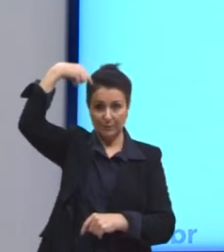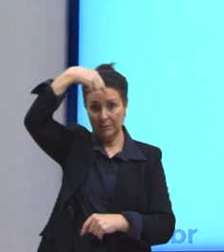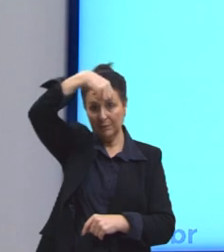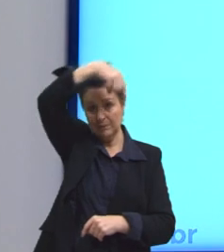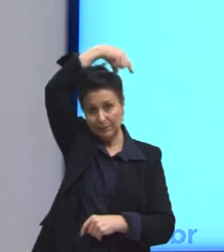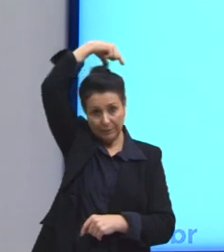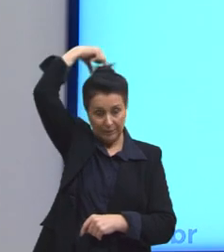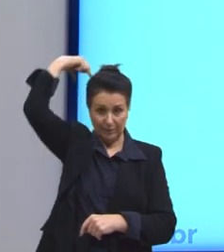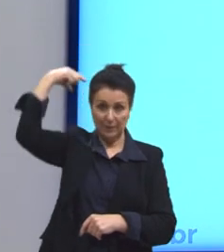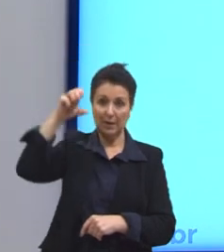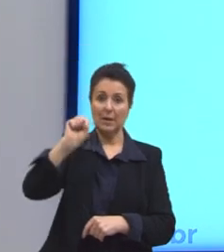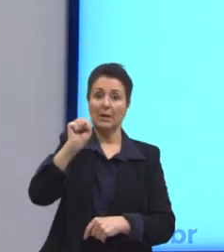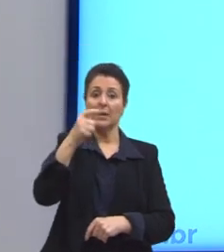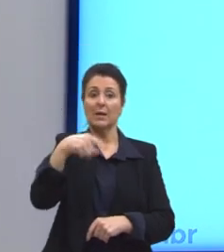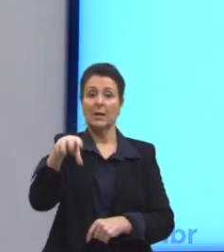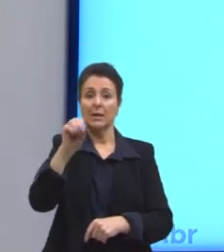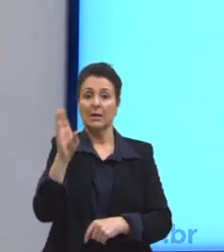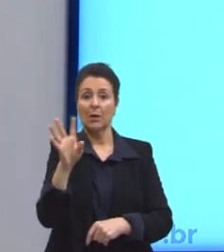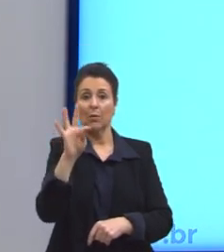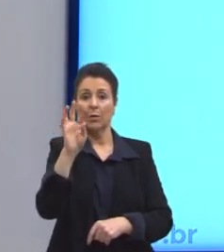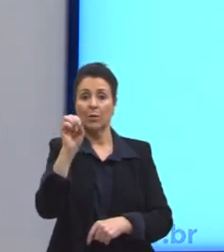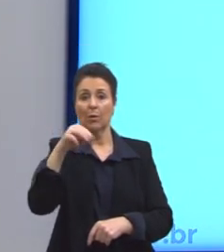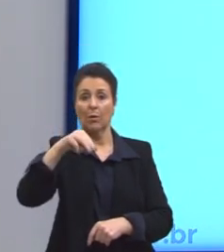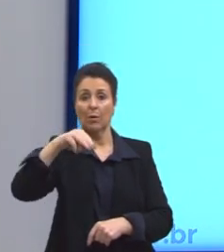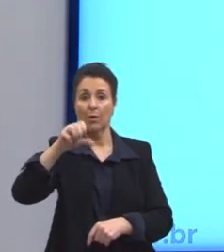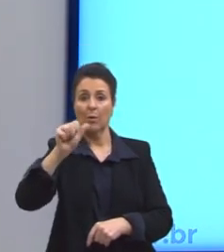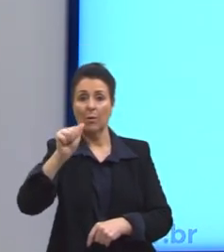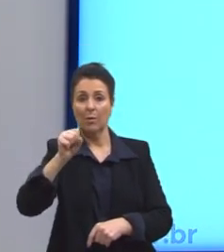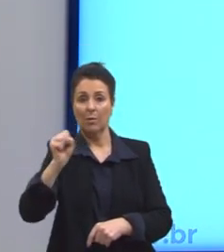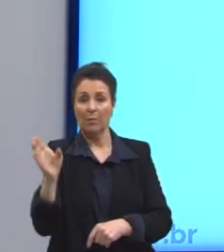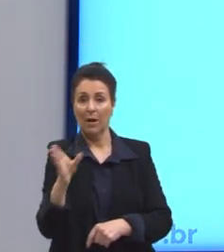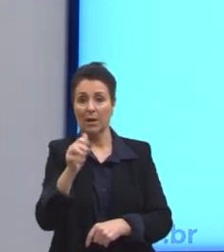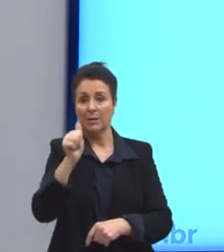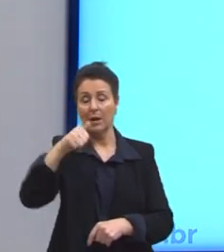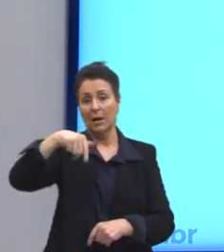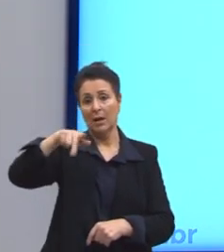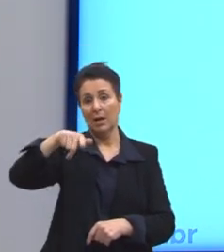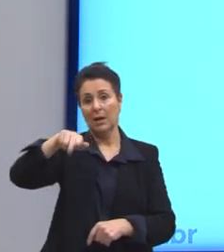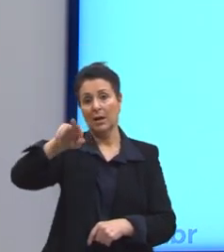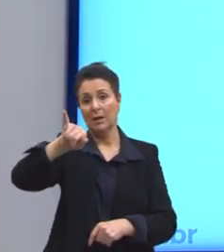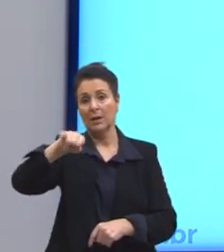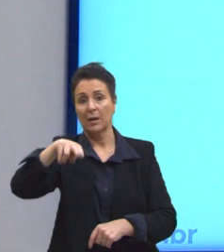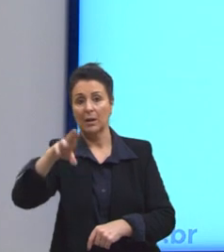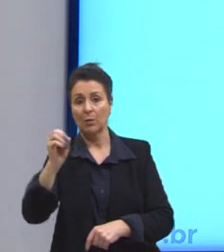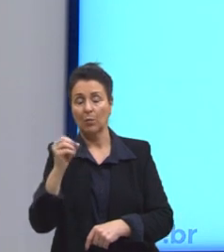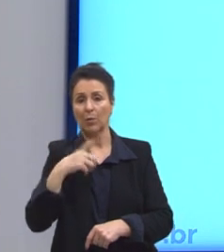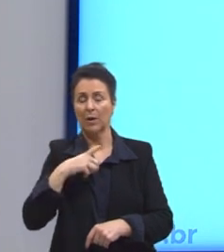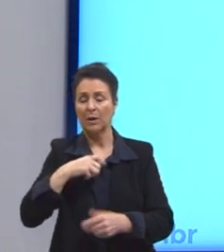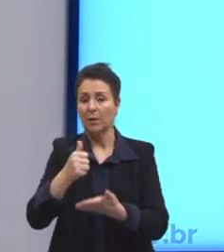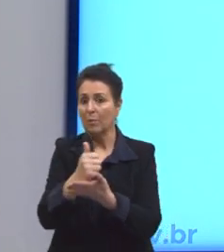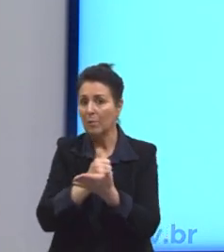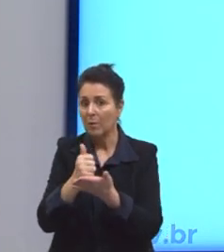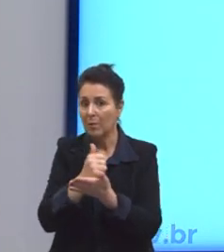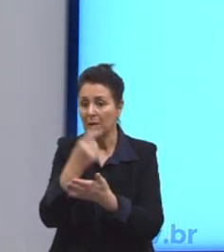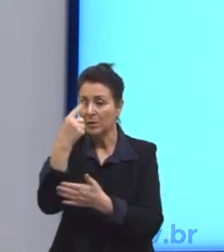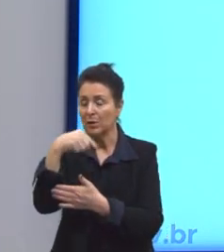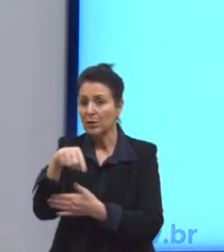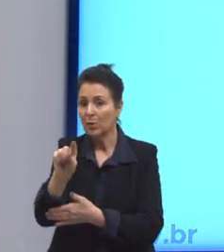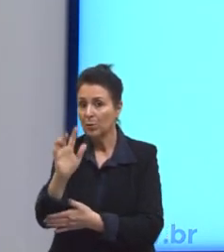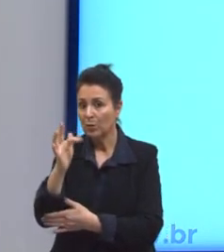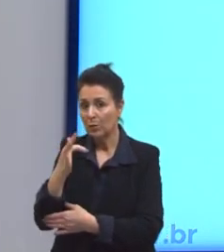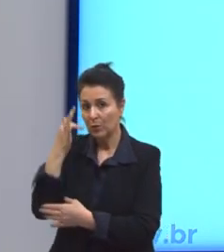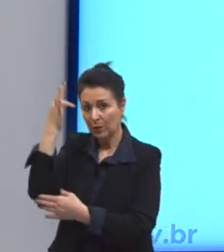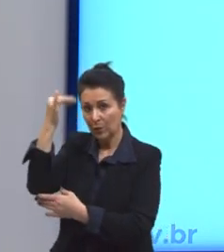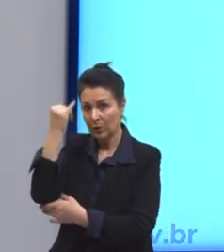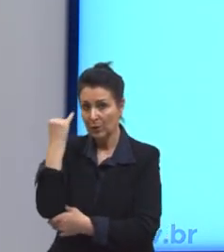lembram São Tomás de Aquino ele segue Quem era segue basicamente eles estrutura e se fundamenta em outro filósofo também